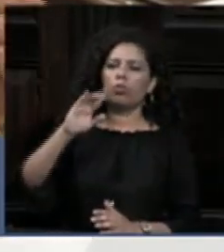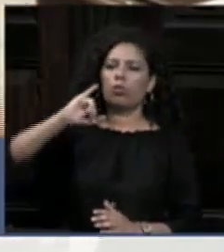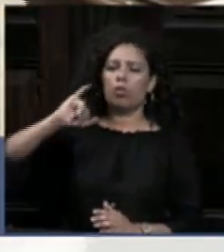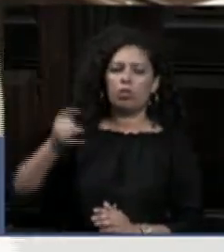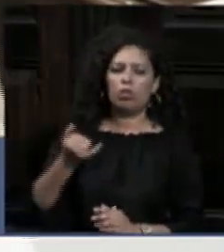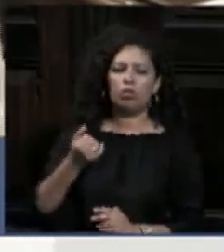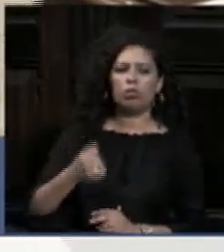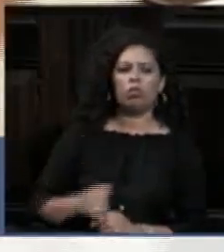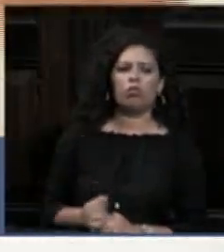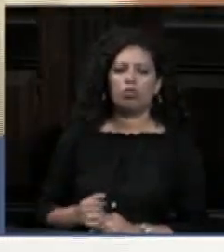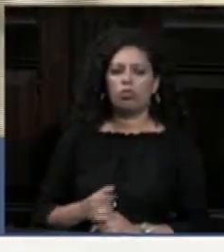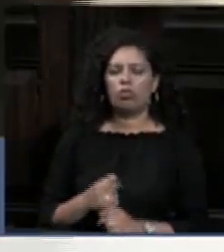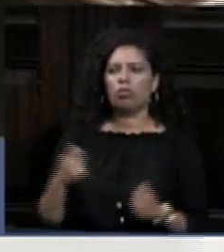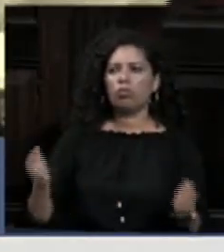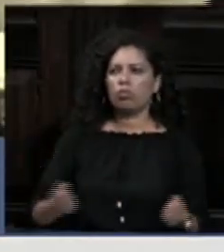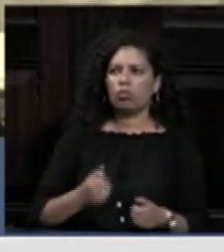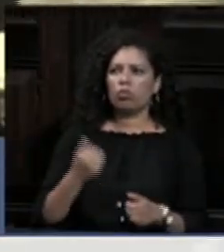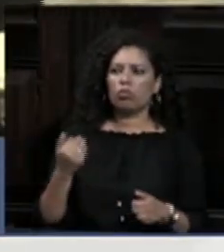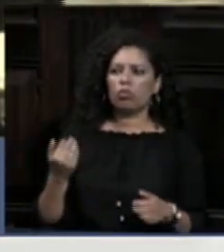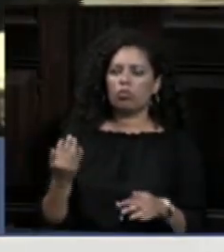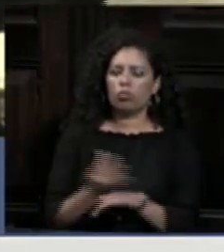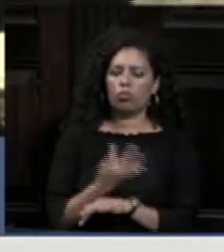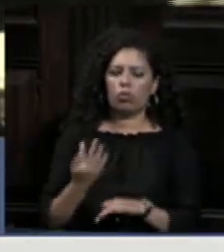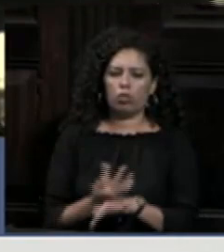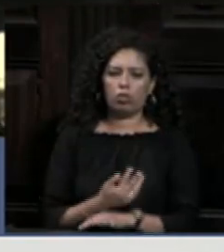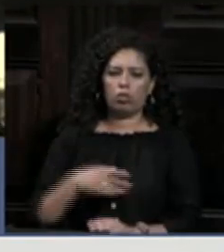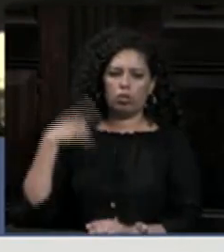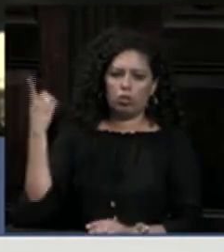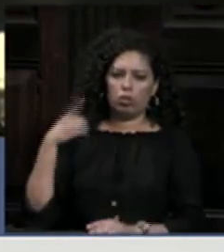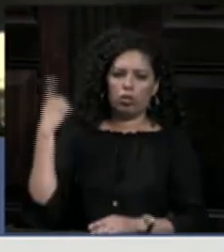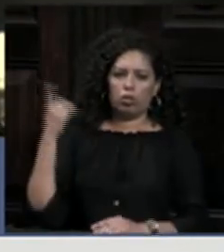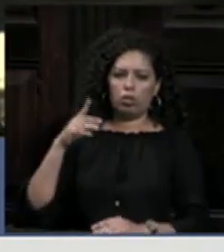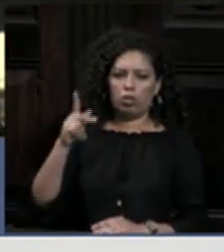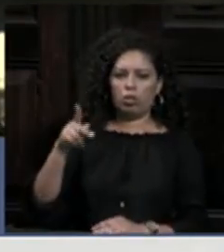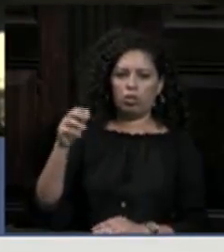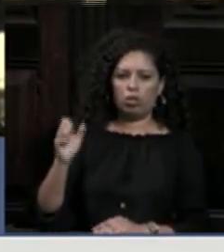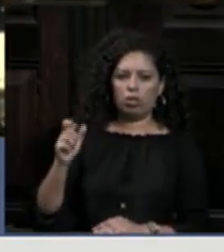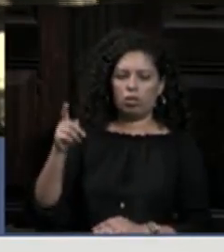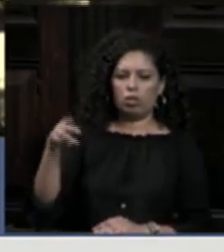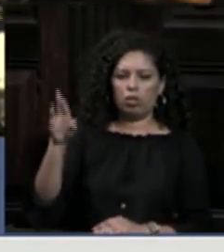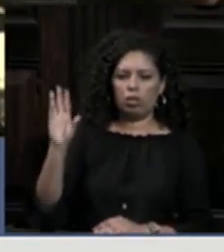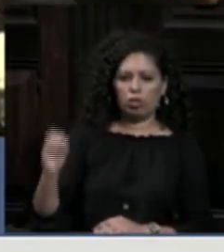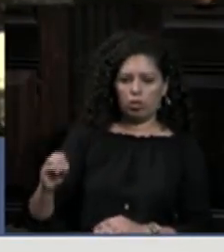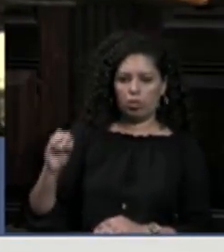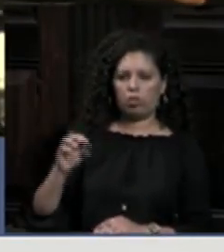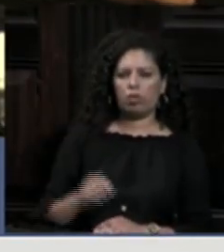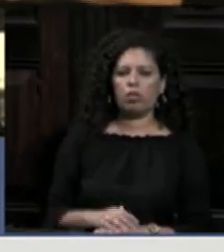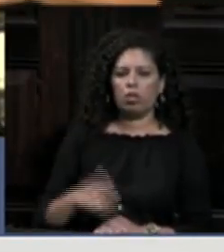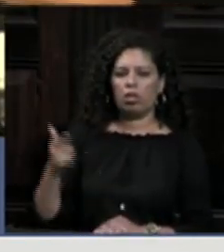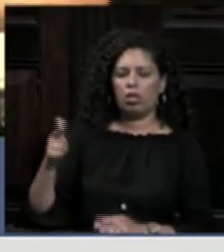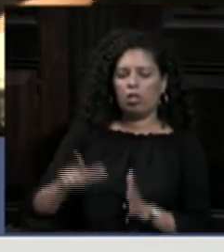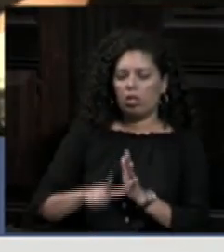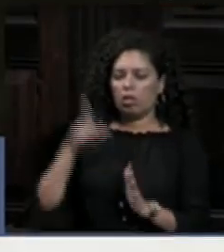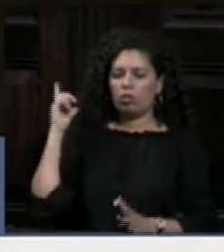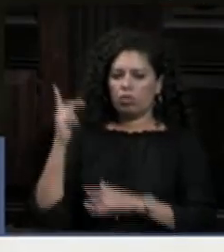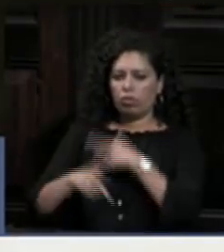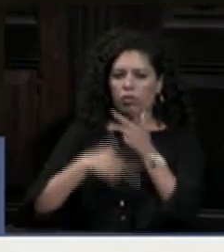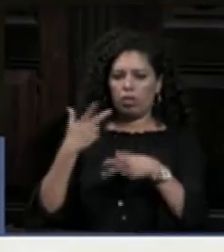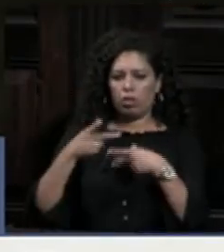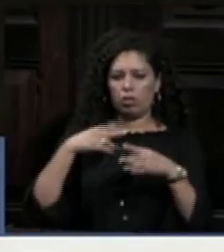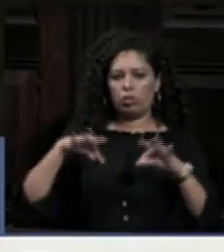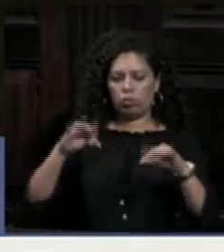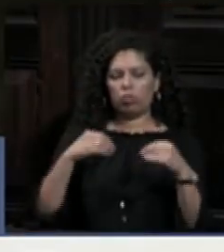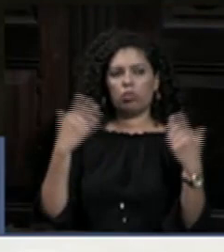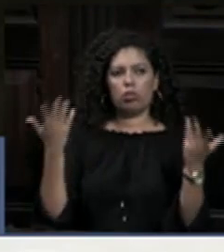resistir deputado pedro fernandes seu presidente antes de mais nada queria parabenizar a